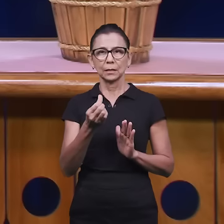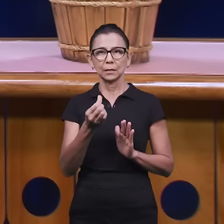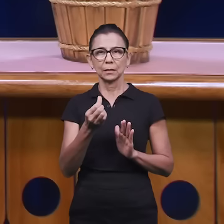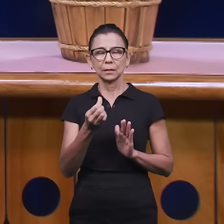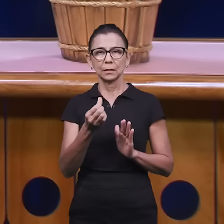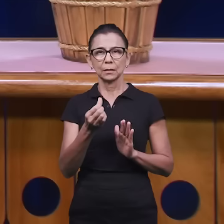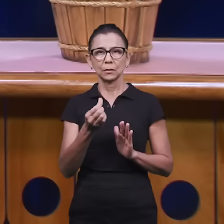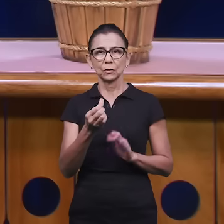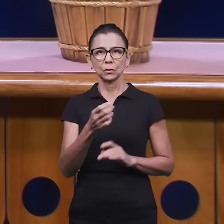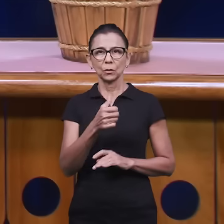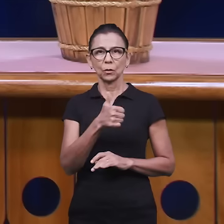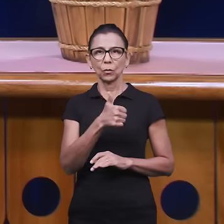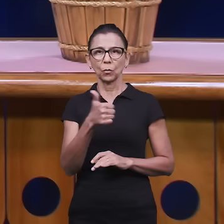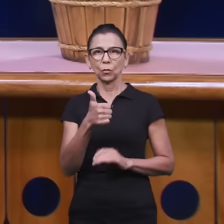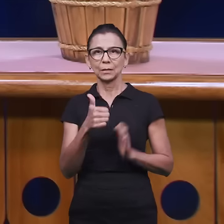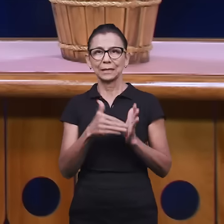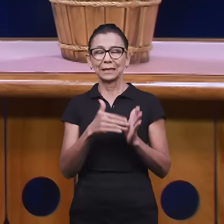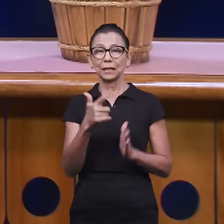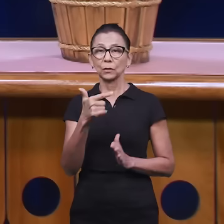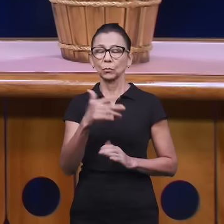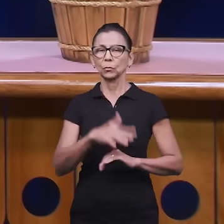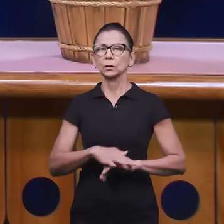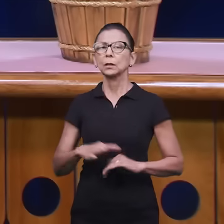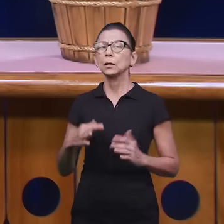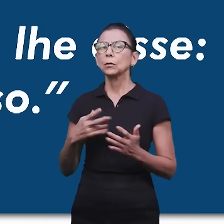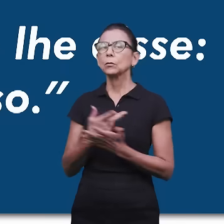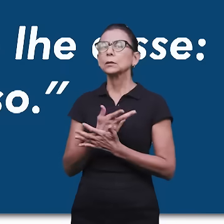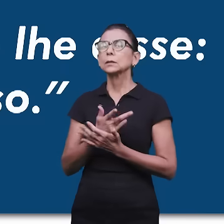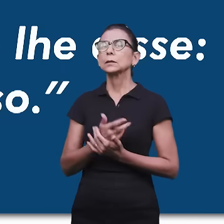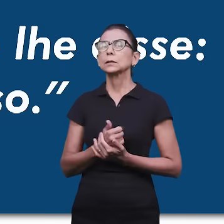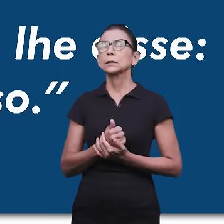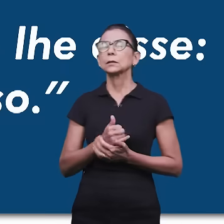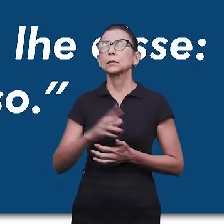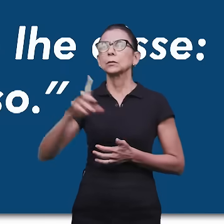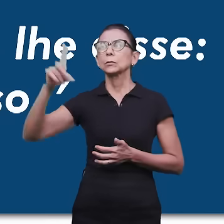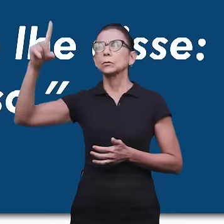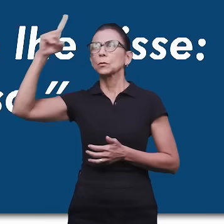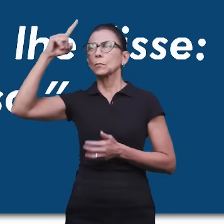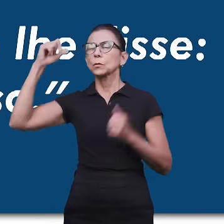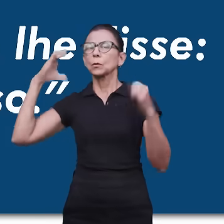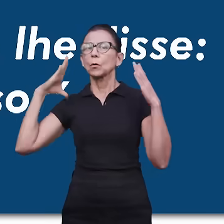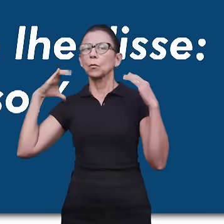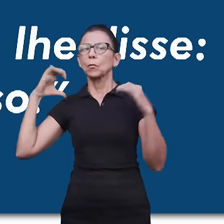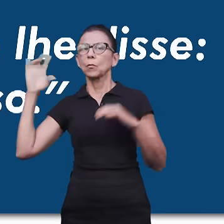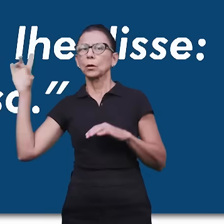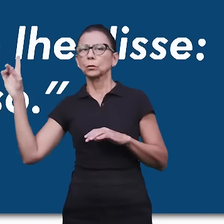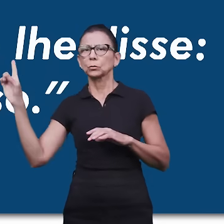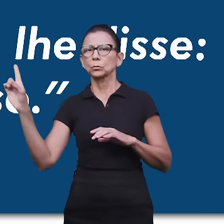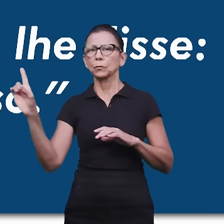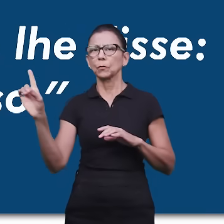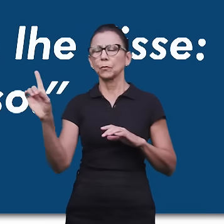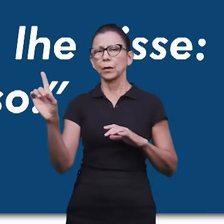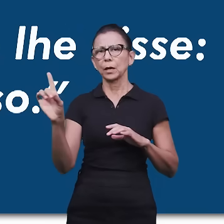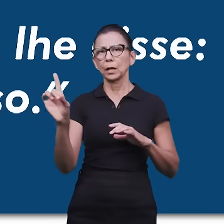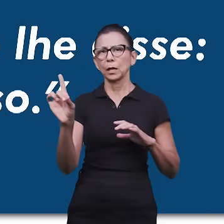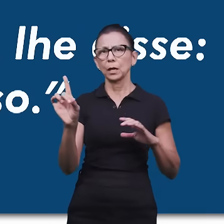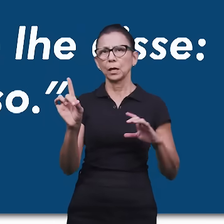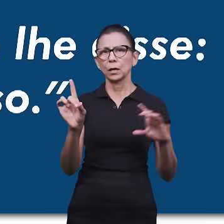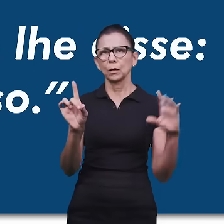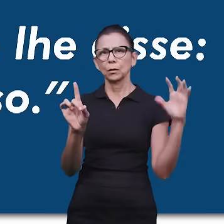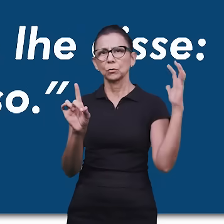de 11 a 12. Então o anjo do Senhor veio e assentou-se